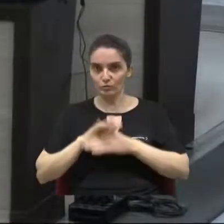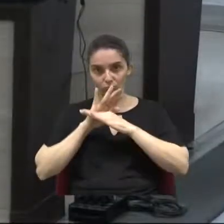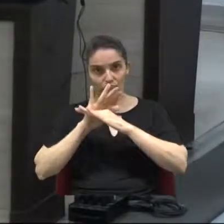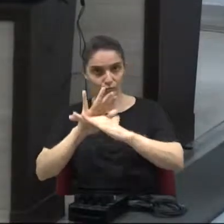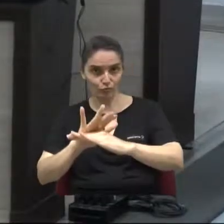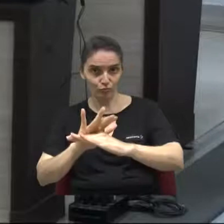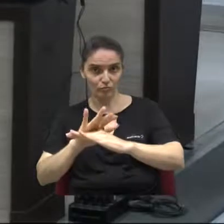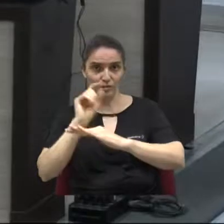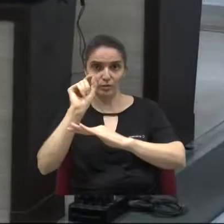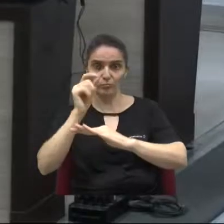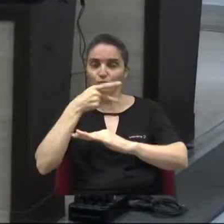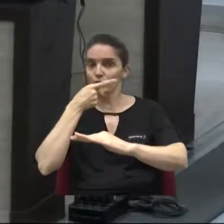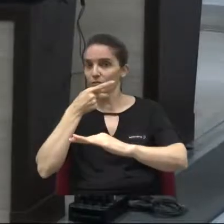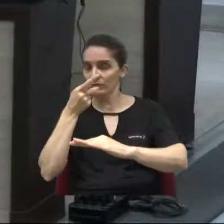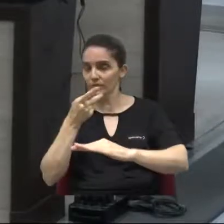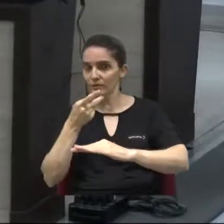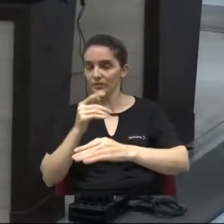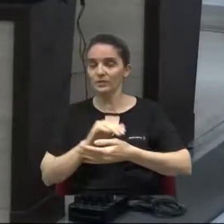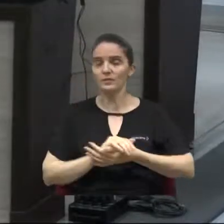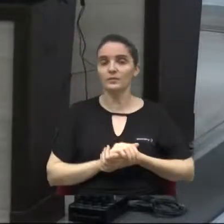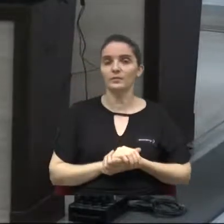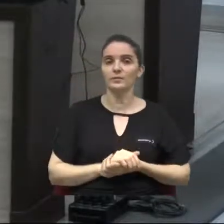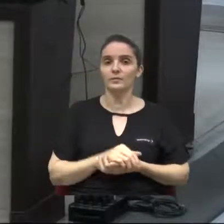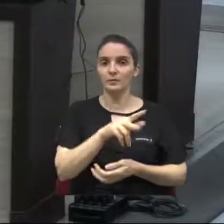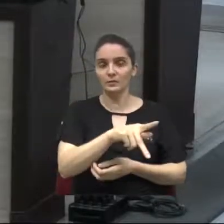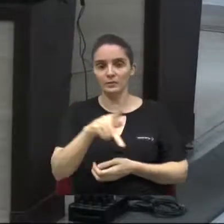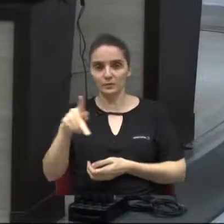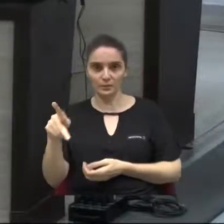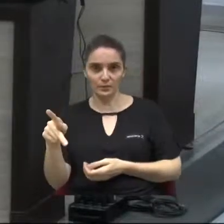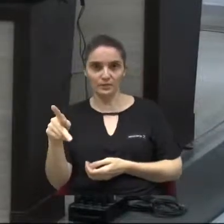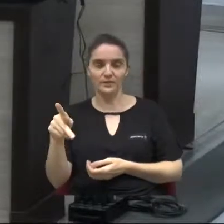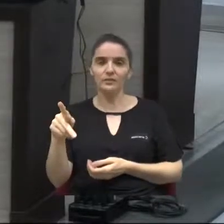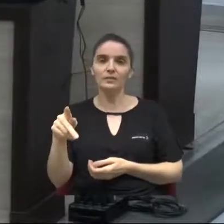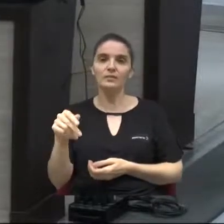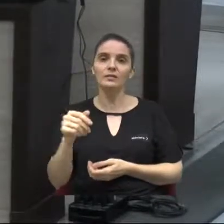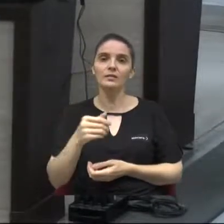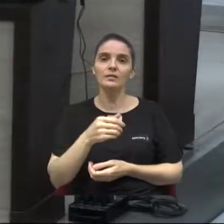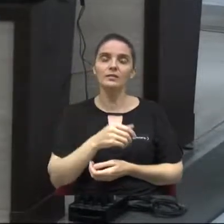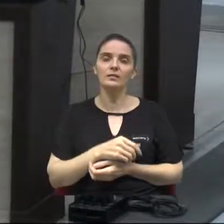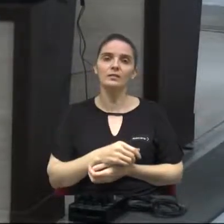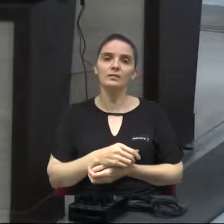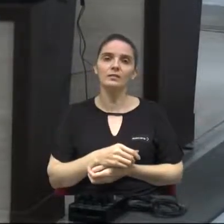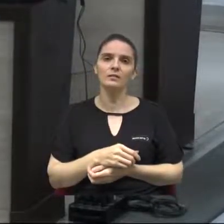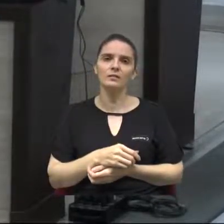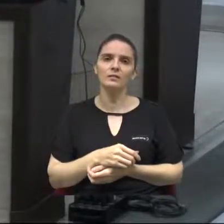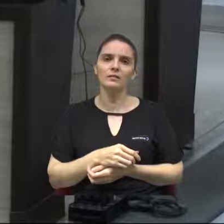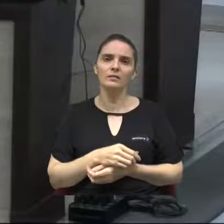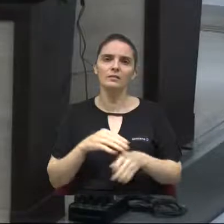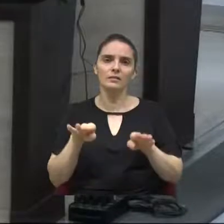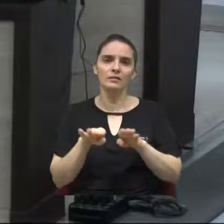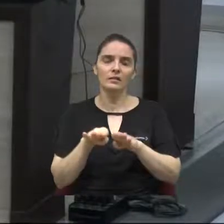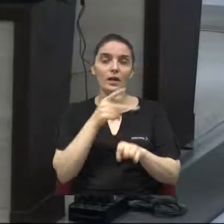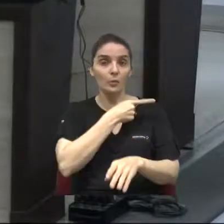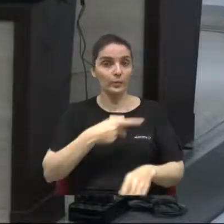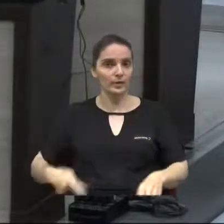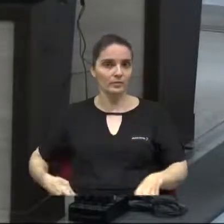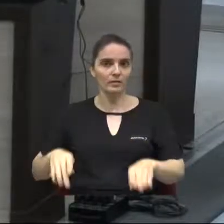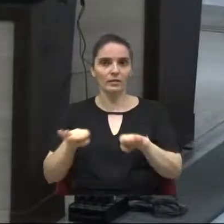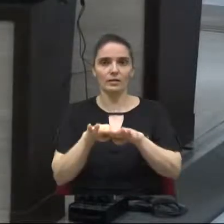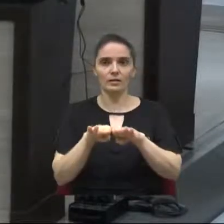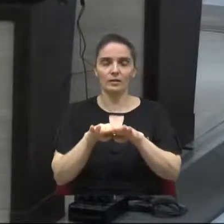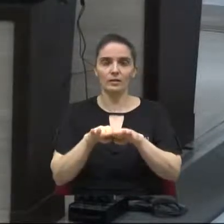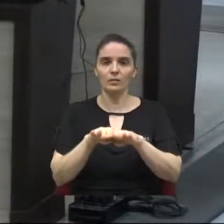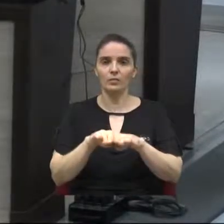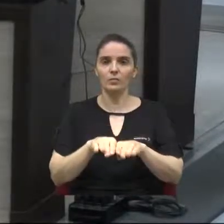foi relatado aqui a questão do presidente, do governador, queria lembrar também que a vereadora doutora